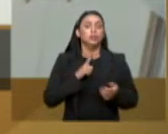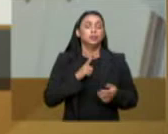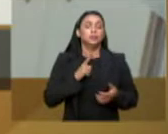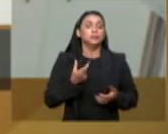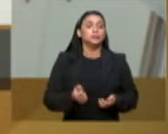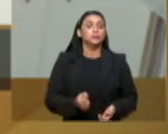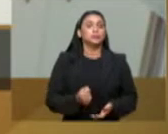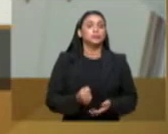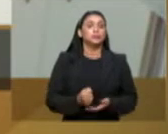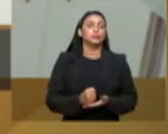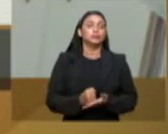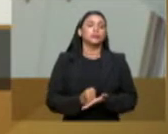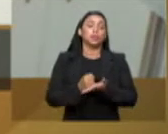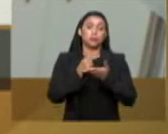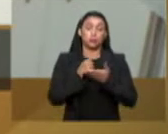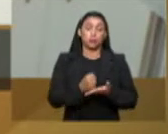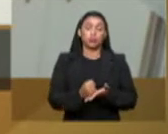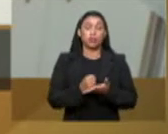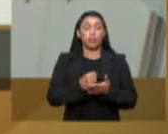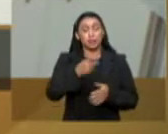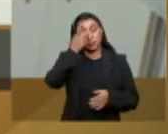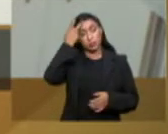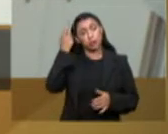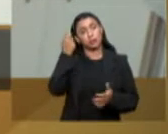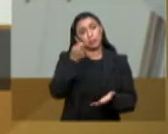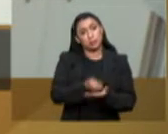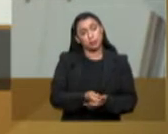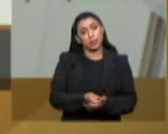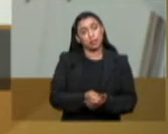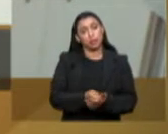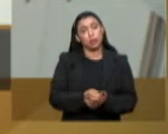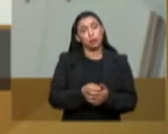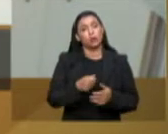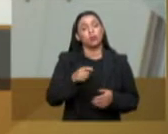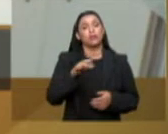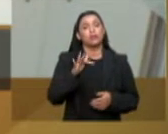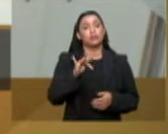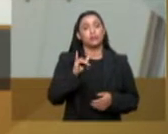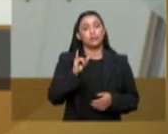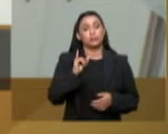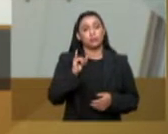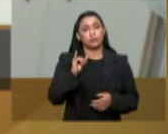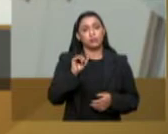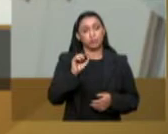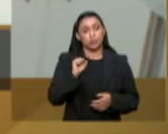a possibilidade de modificação das alíquotas do PIS e da COFINS.